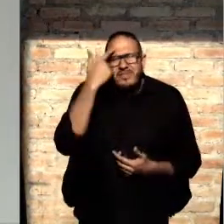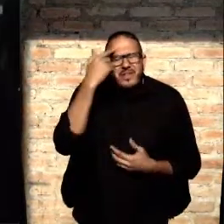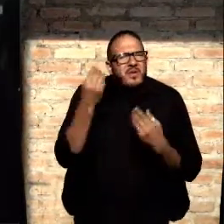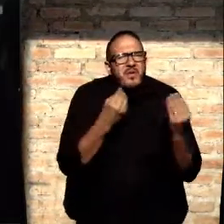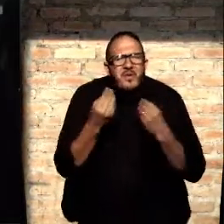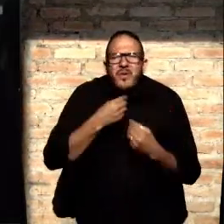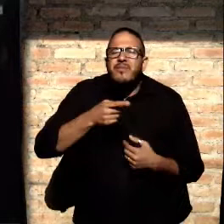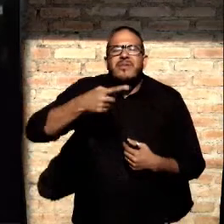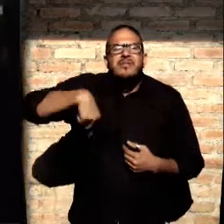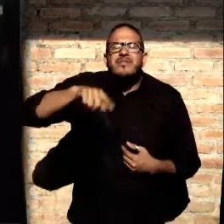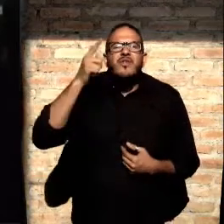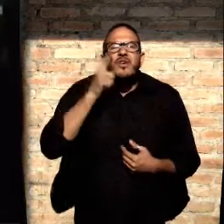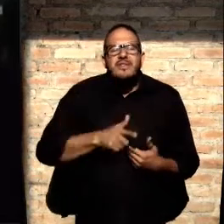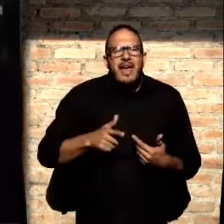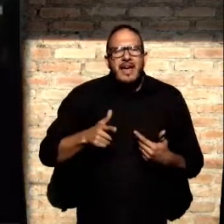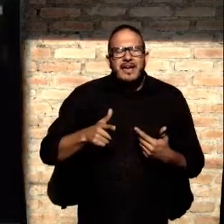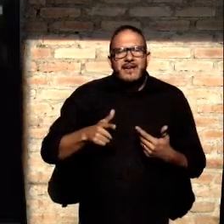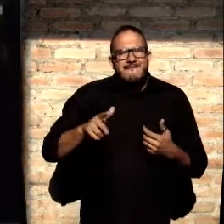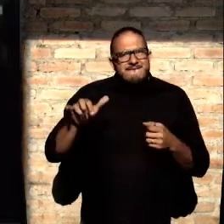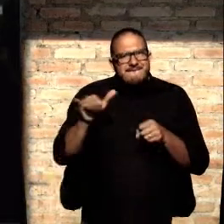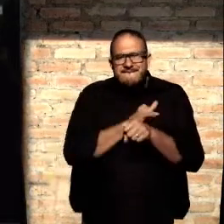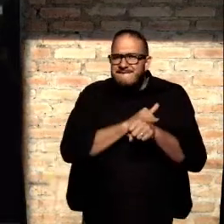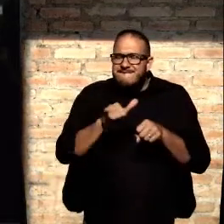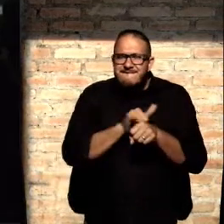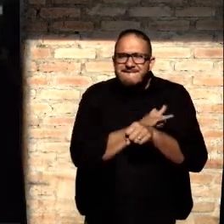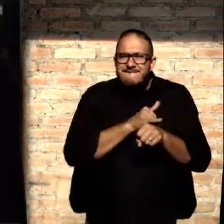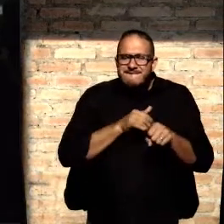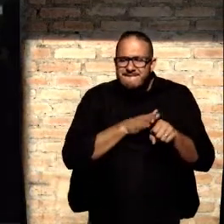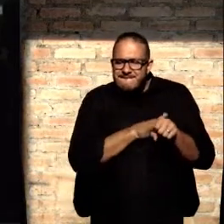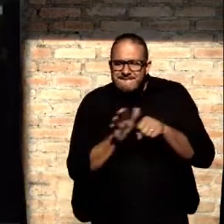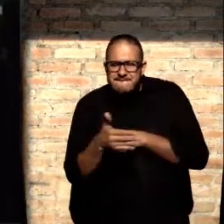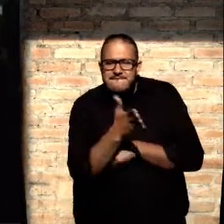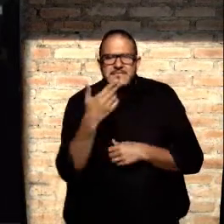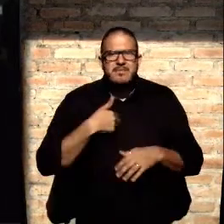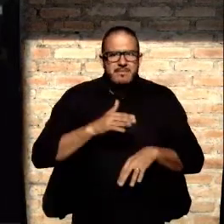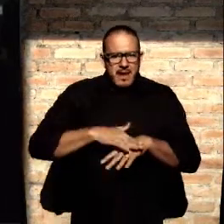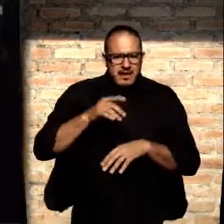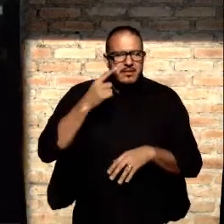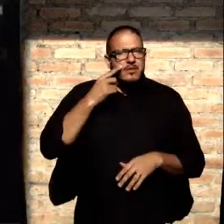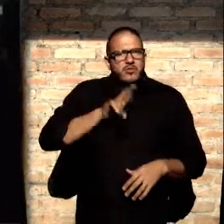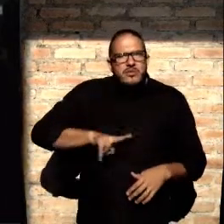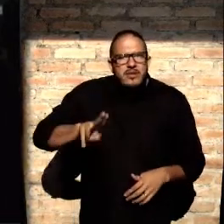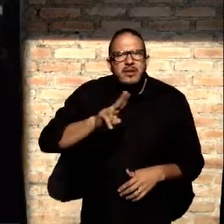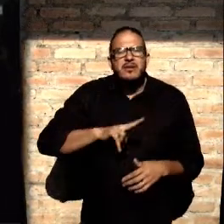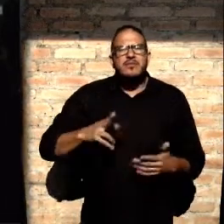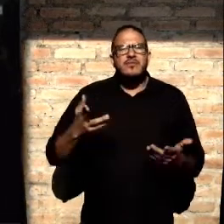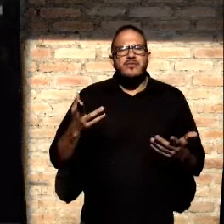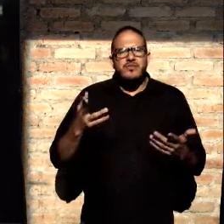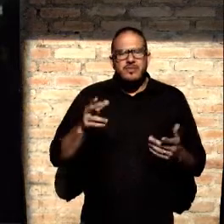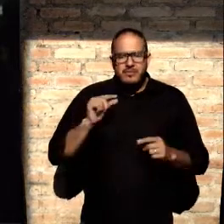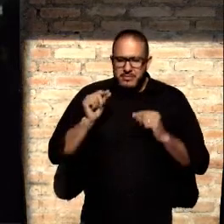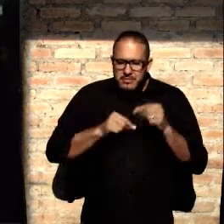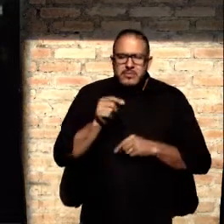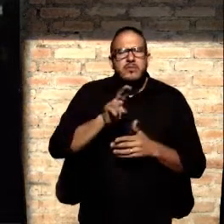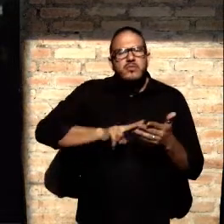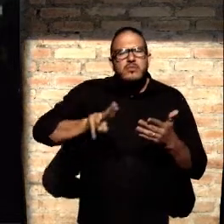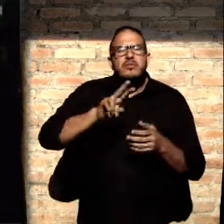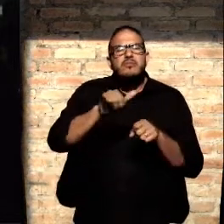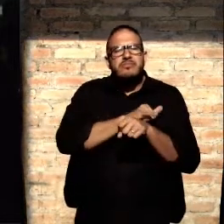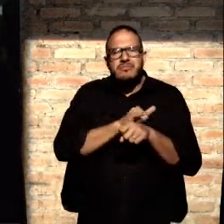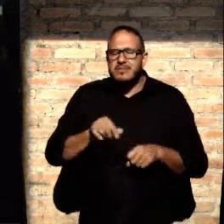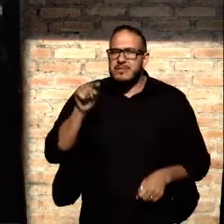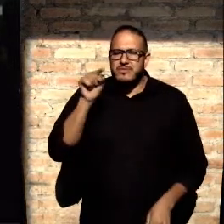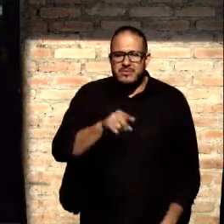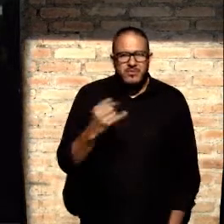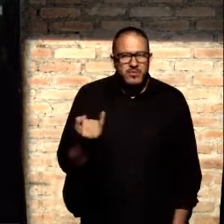gente vai dar esse olé nessa coisa que mais tarde usando a gente do que a gente usando ela uma arma fantástica